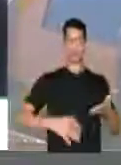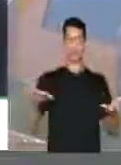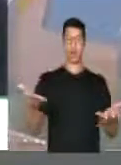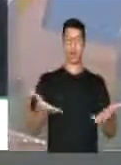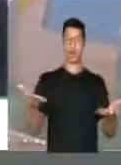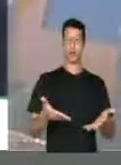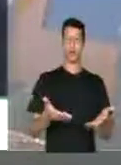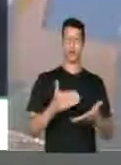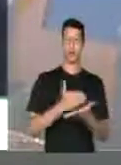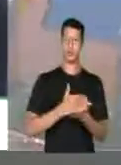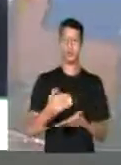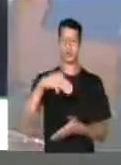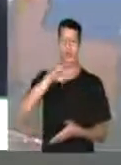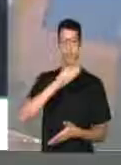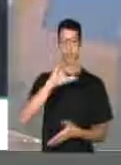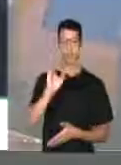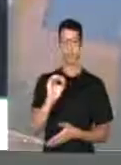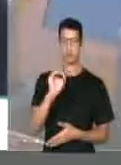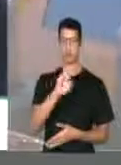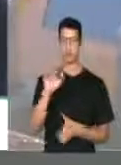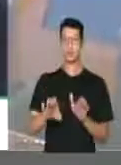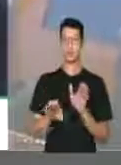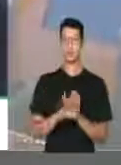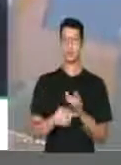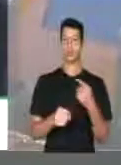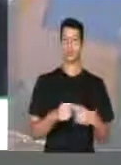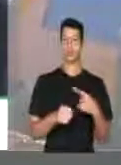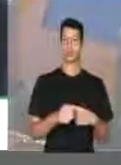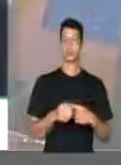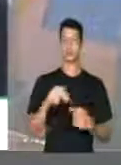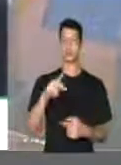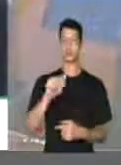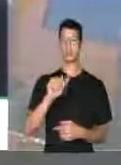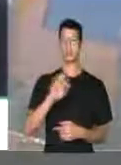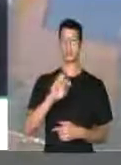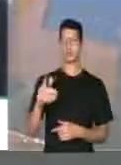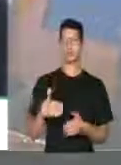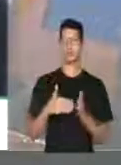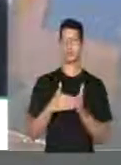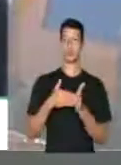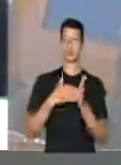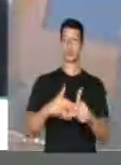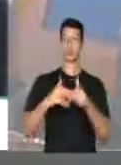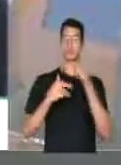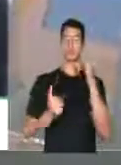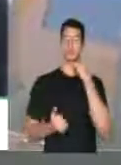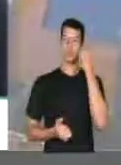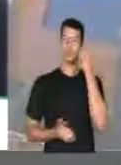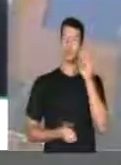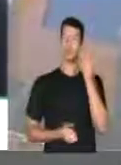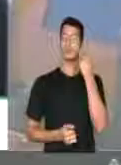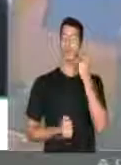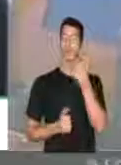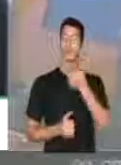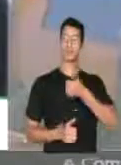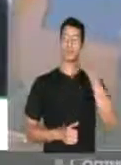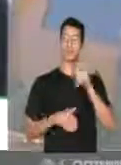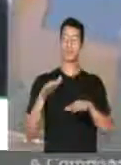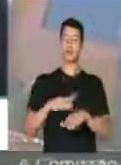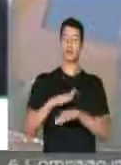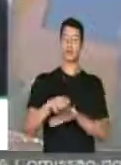agora, no início de março, vai chegar naquela cidade uma patrol encaminhada por esse deputado para melhorar as